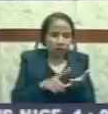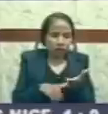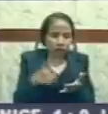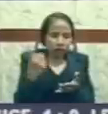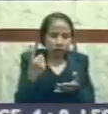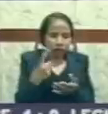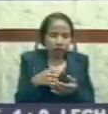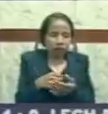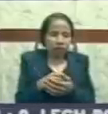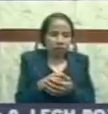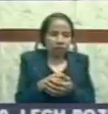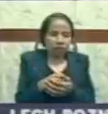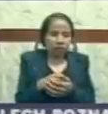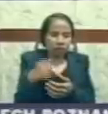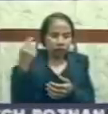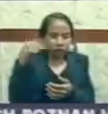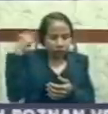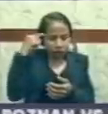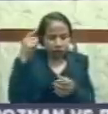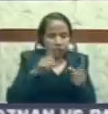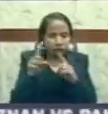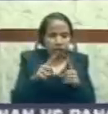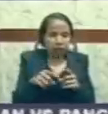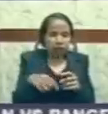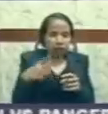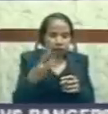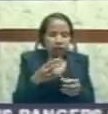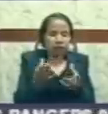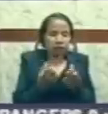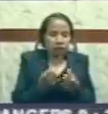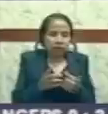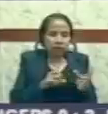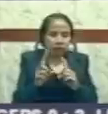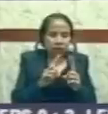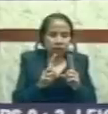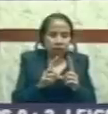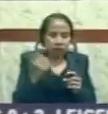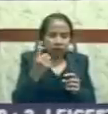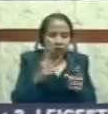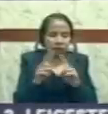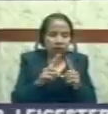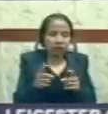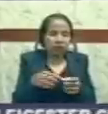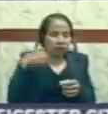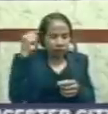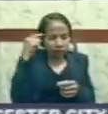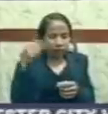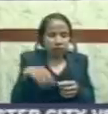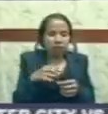governo FATE, mas a cara litiga na FATE, governo então, né? Só é mais mesa para plenar para